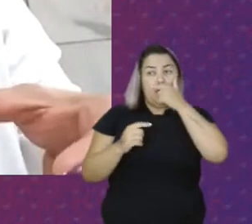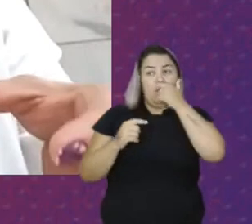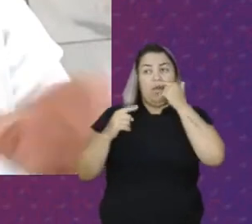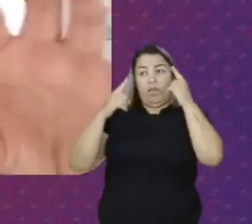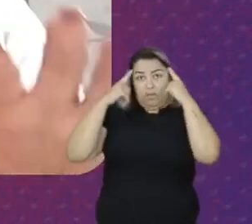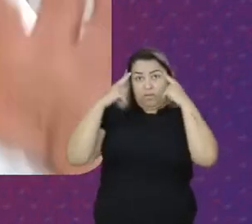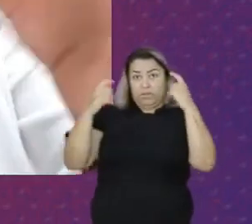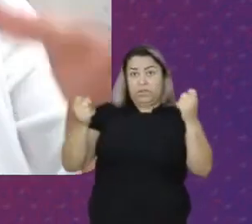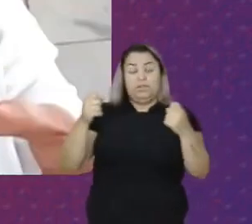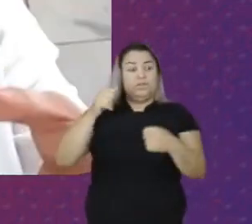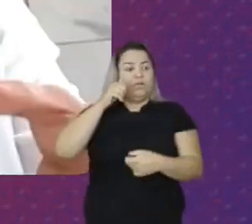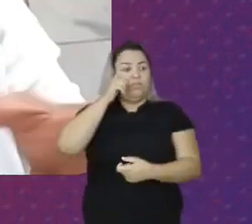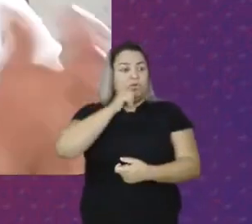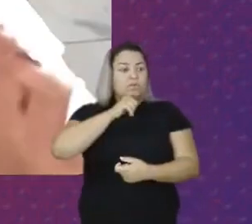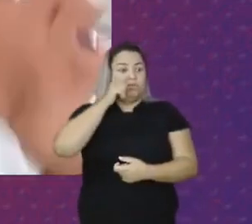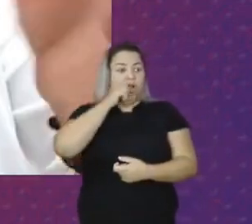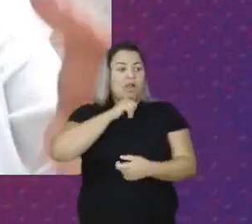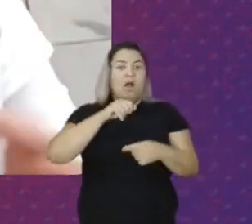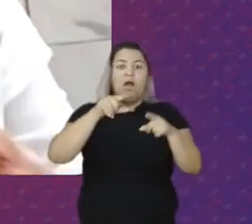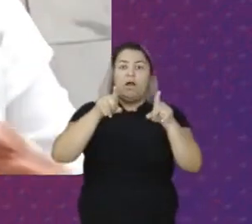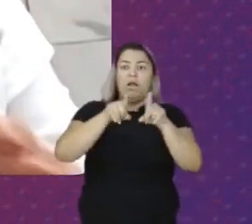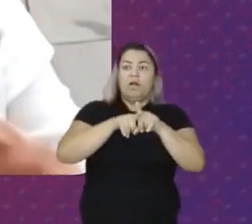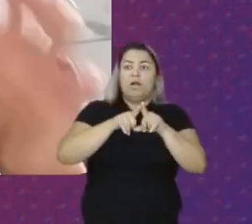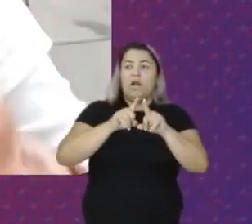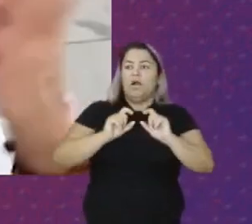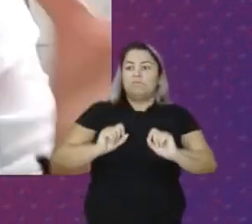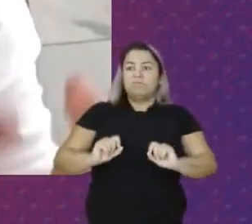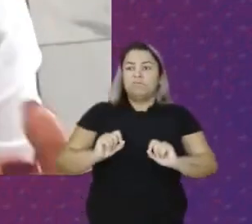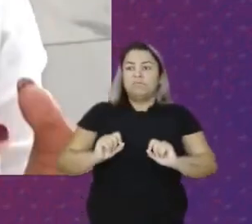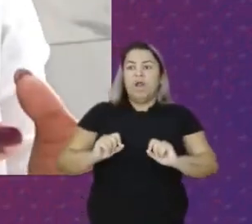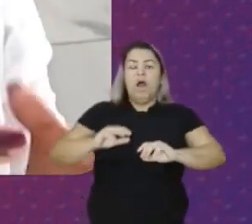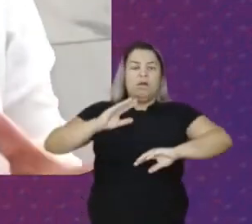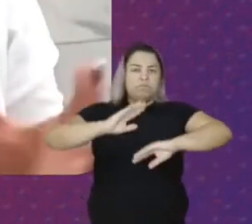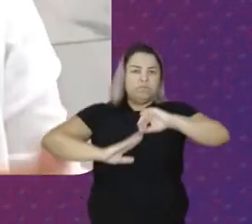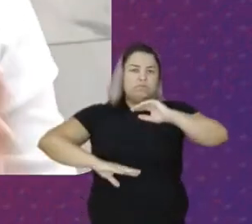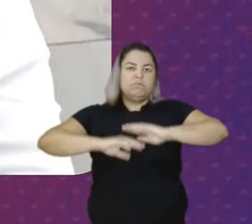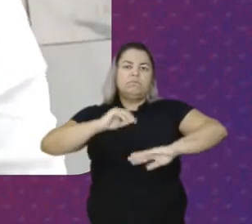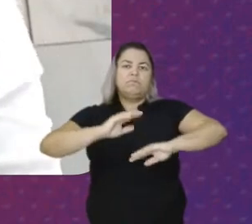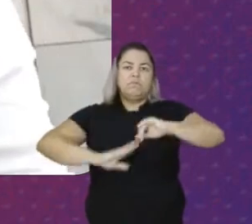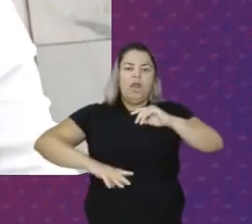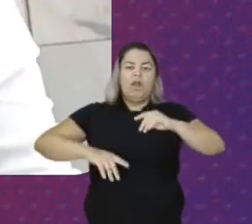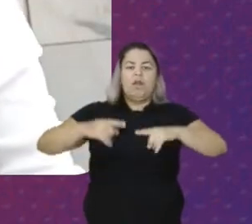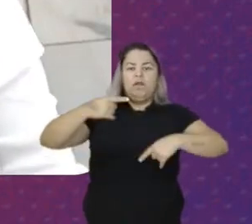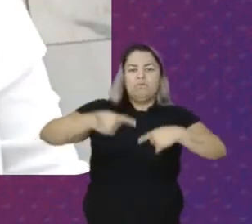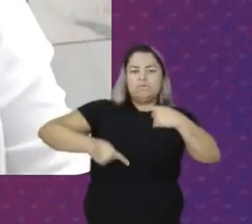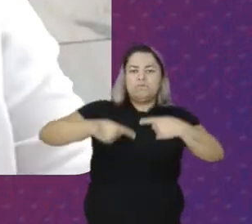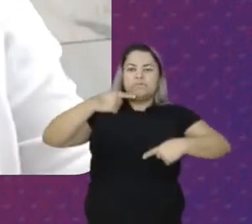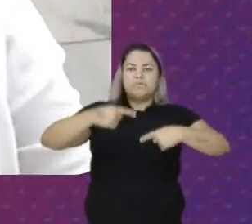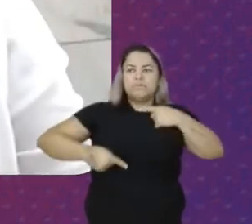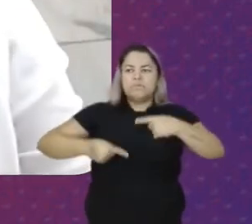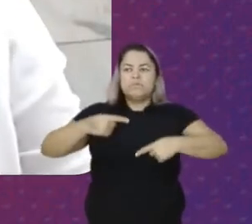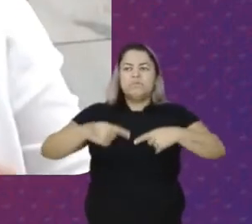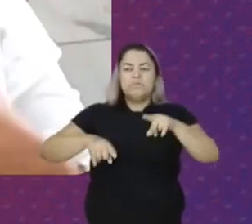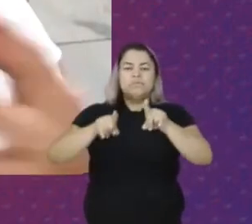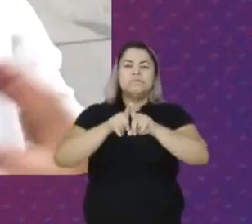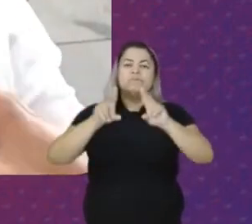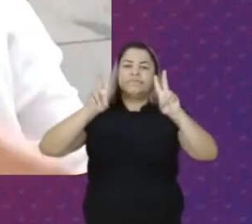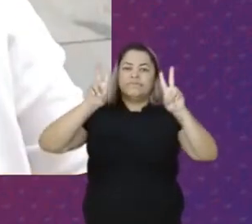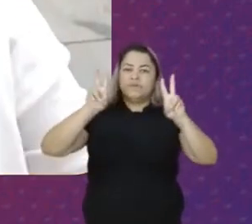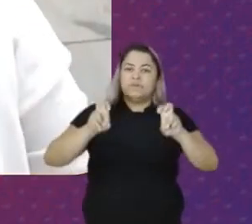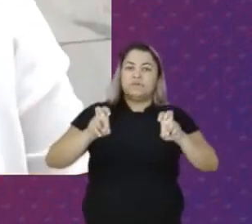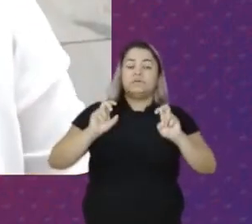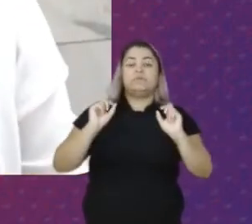violenta aquela mulher como forma de desestruturar a atuação política que ela faz em defesa de um determinado tema